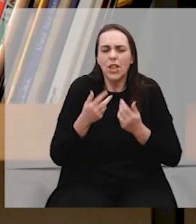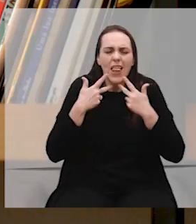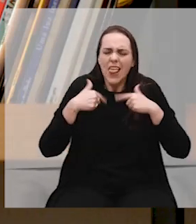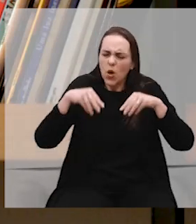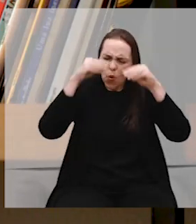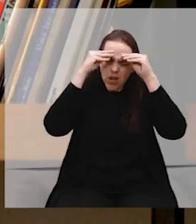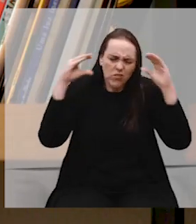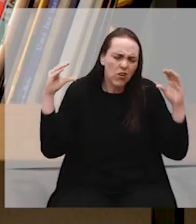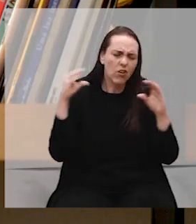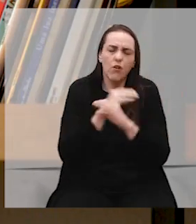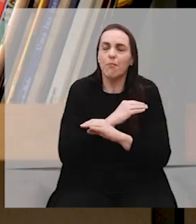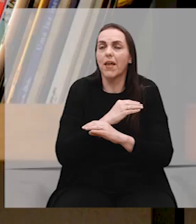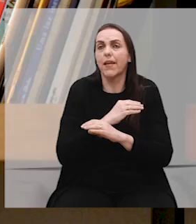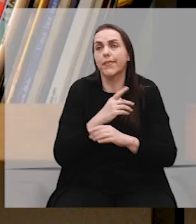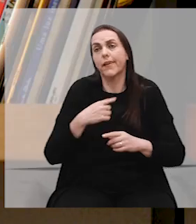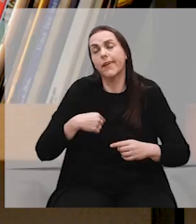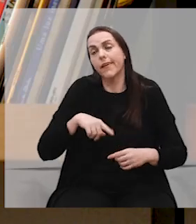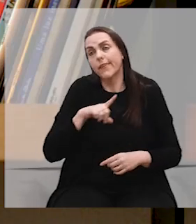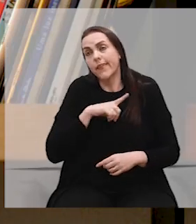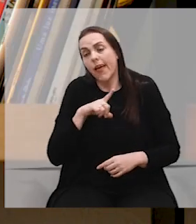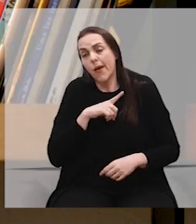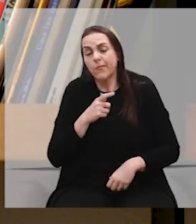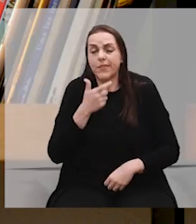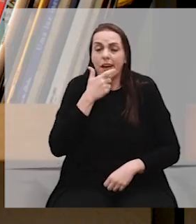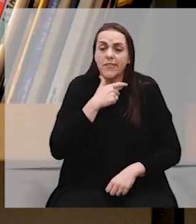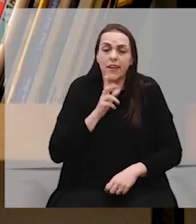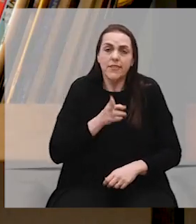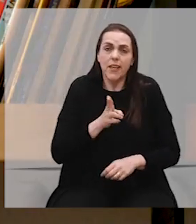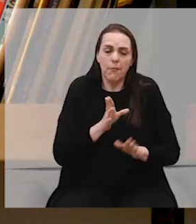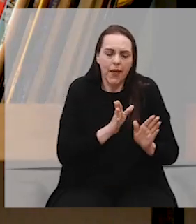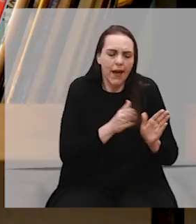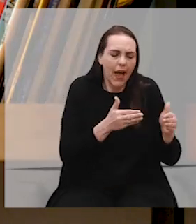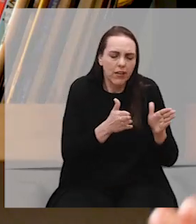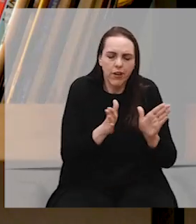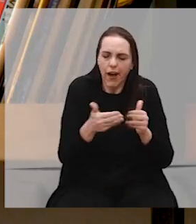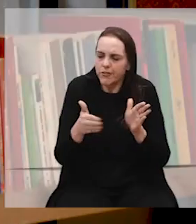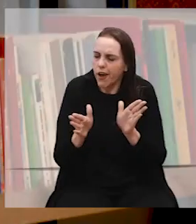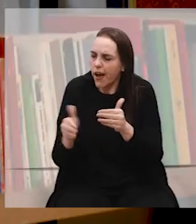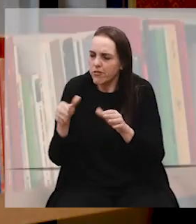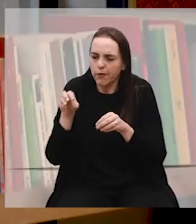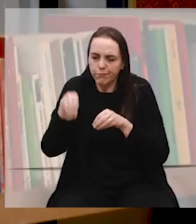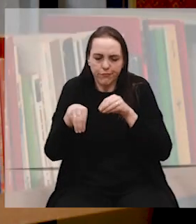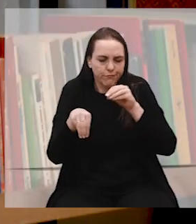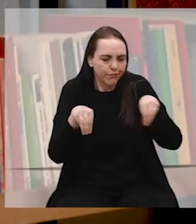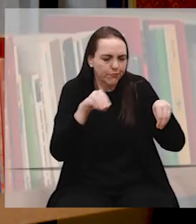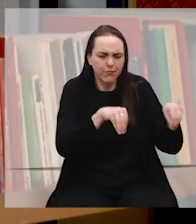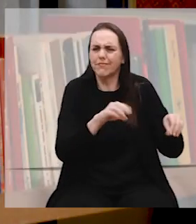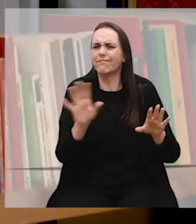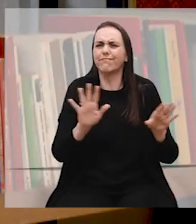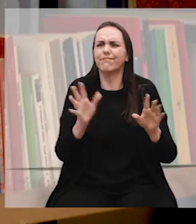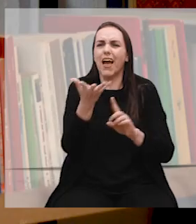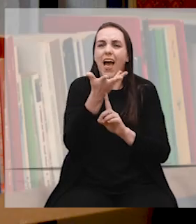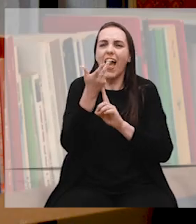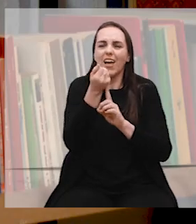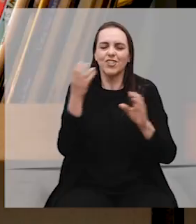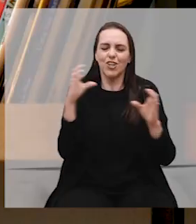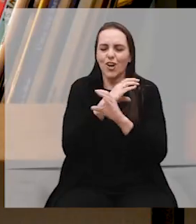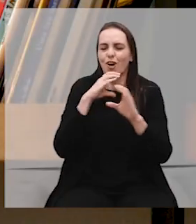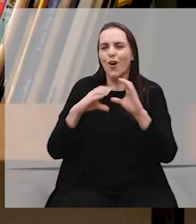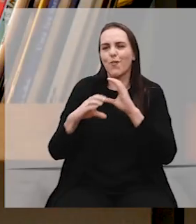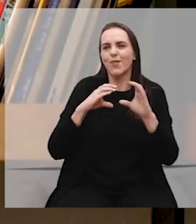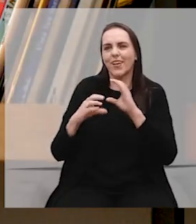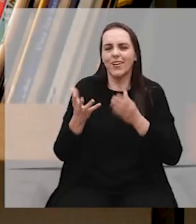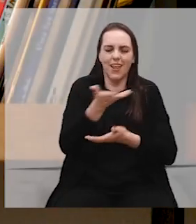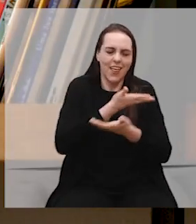linguagens, a gente tem uma mania, né, de ficar botando tudo em caixinha. E, na verdade, as artes, elas se comunicam. Eu